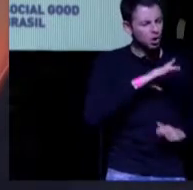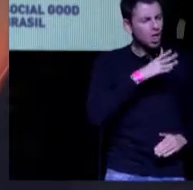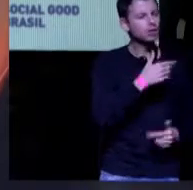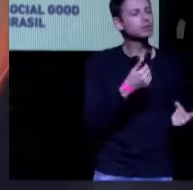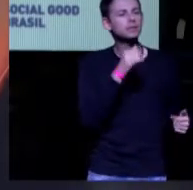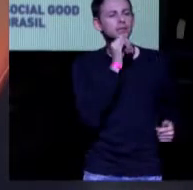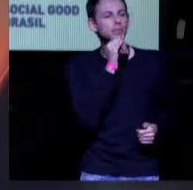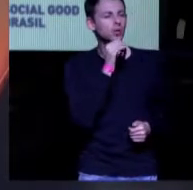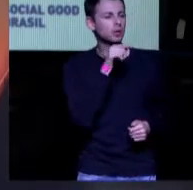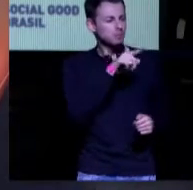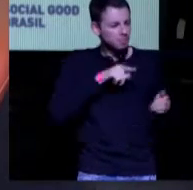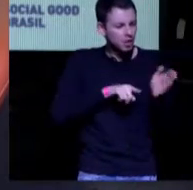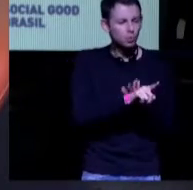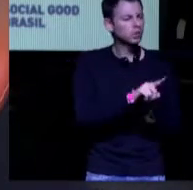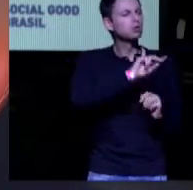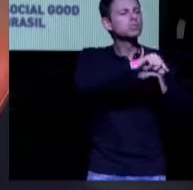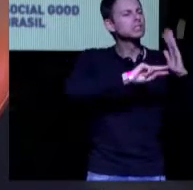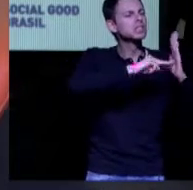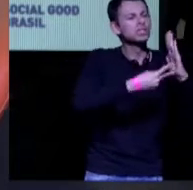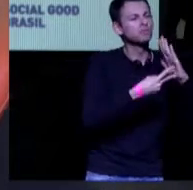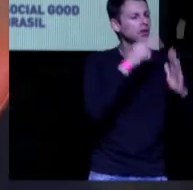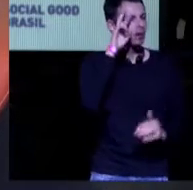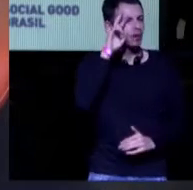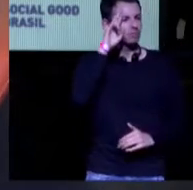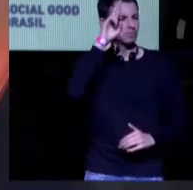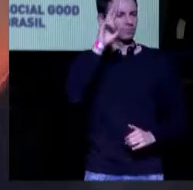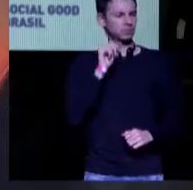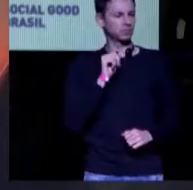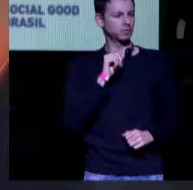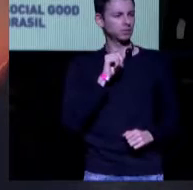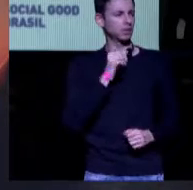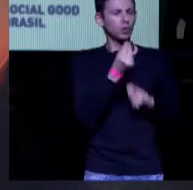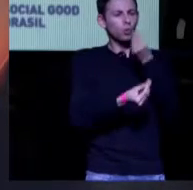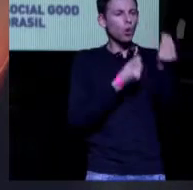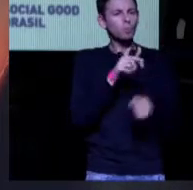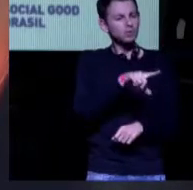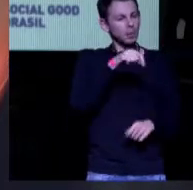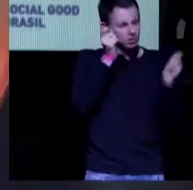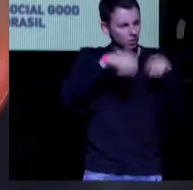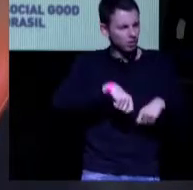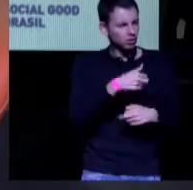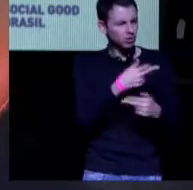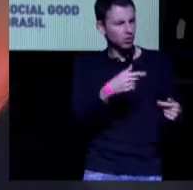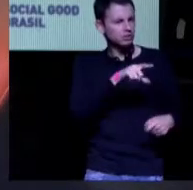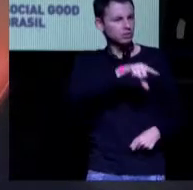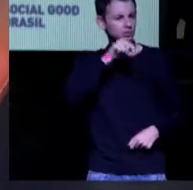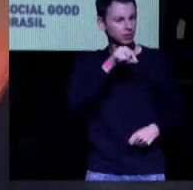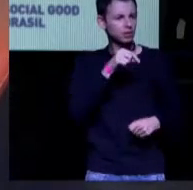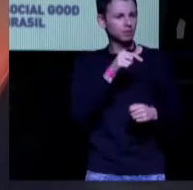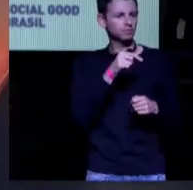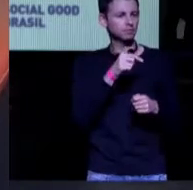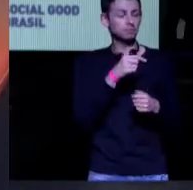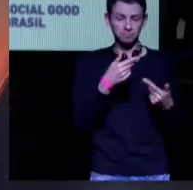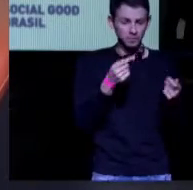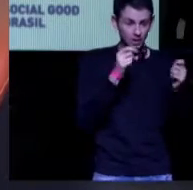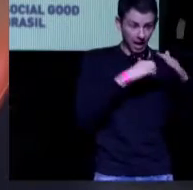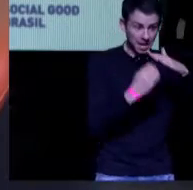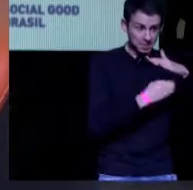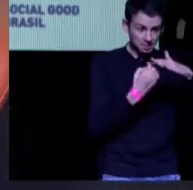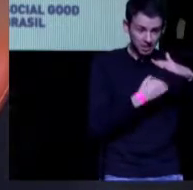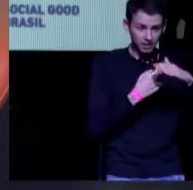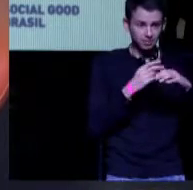ela como é que a governança como é tomar a decisão se as pessoas têm liberdade para ser inovadores se a empresa de fato tem boas práticas socioambientais